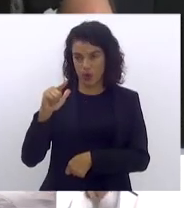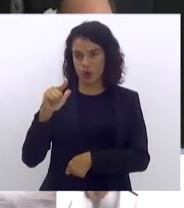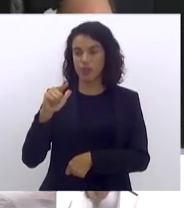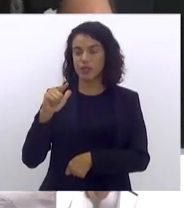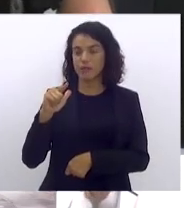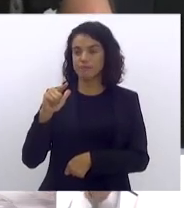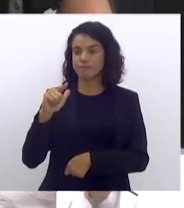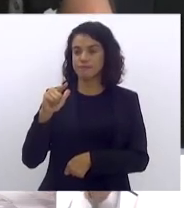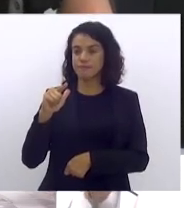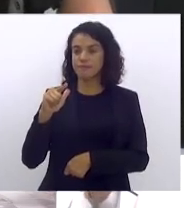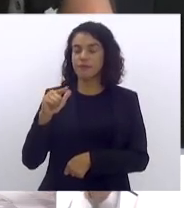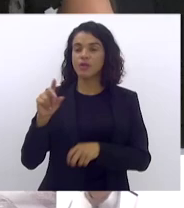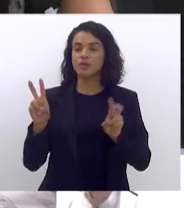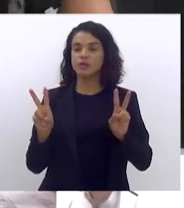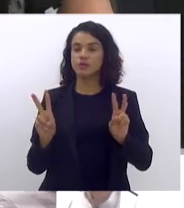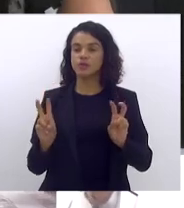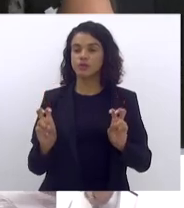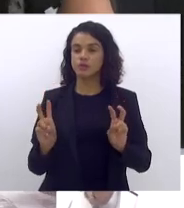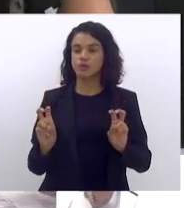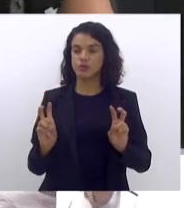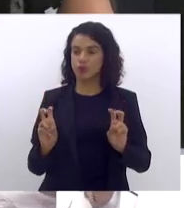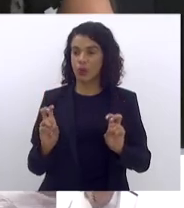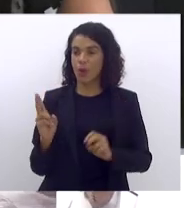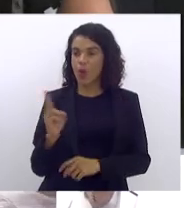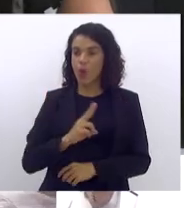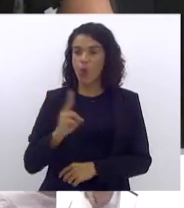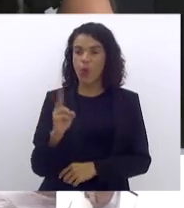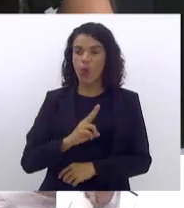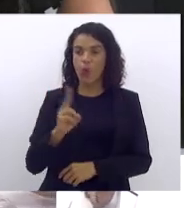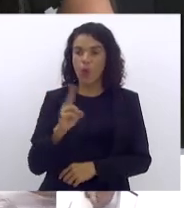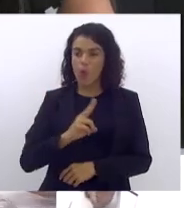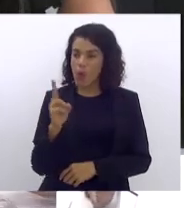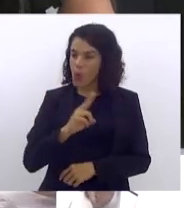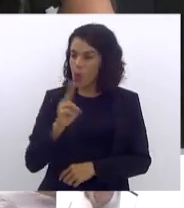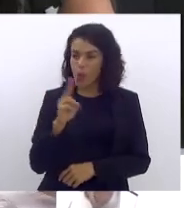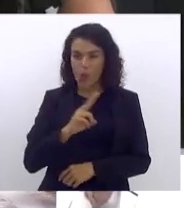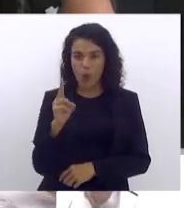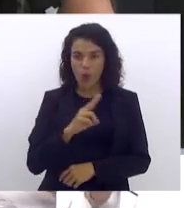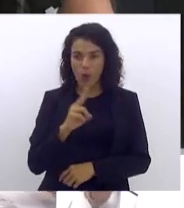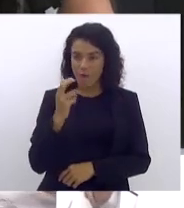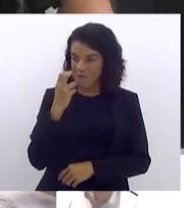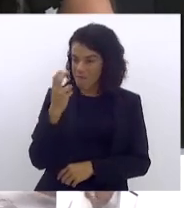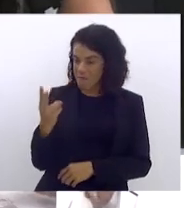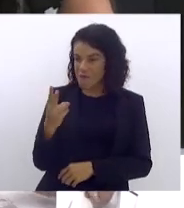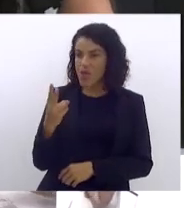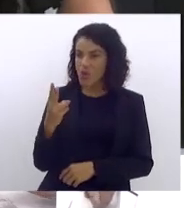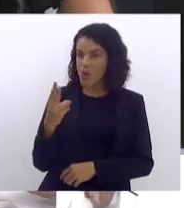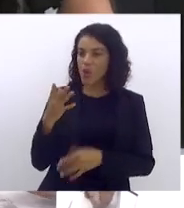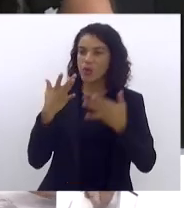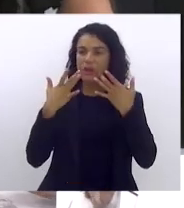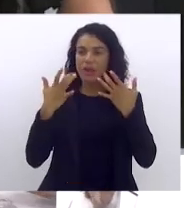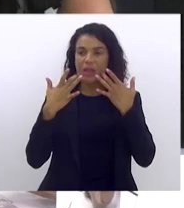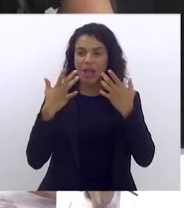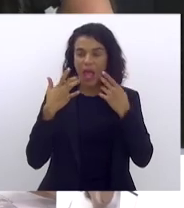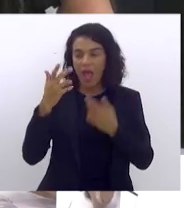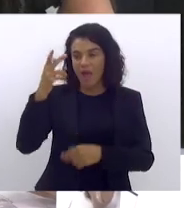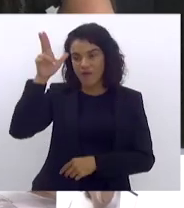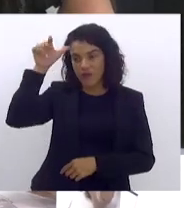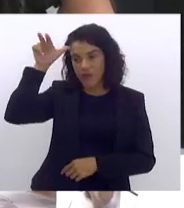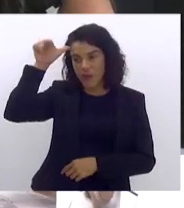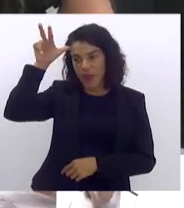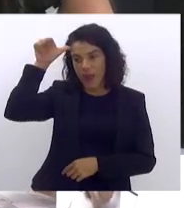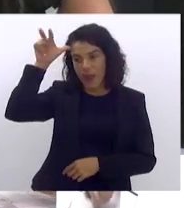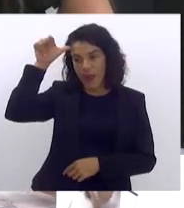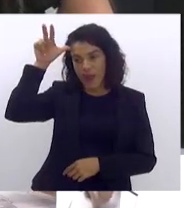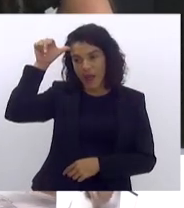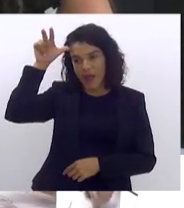parte, deputado, é a questão que está muito urgente, a gente está discutindo isso, a gente viu a questão do cavalão, que tá, é o que está sendo discutido, inclusive uma das emendas